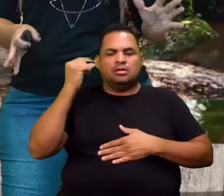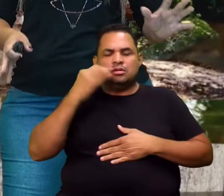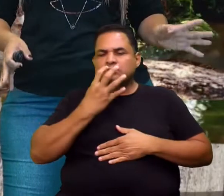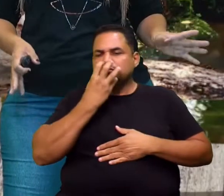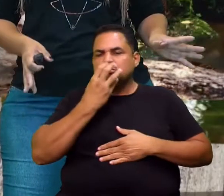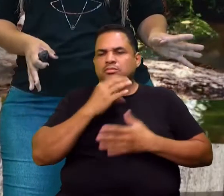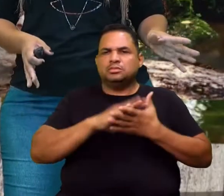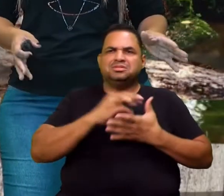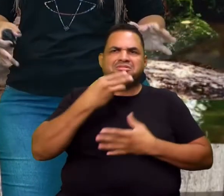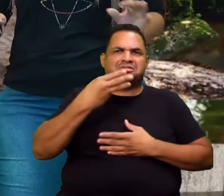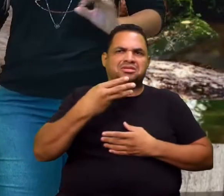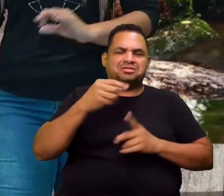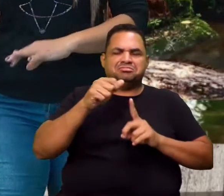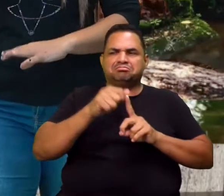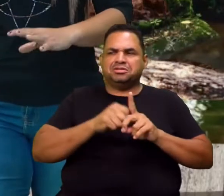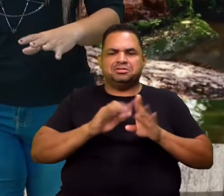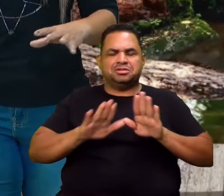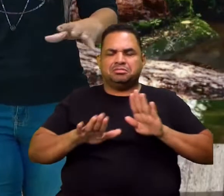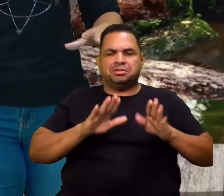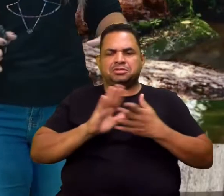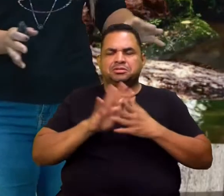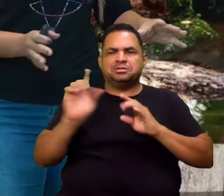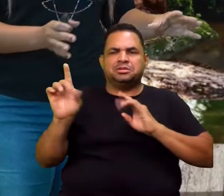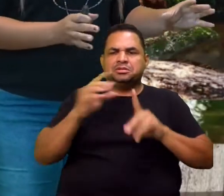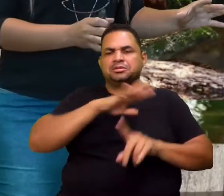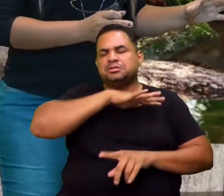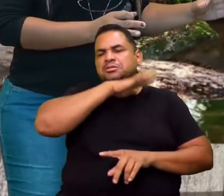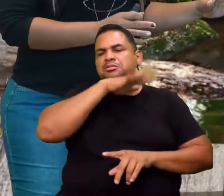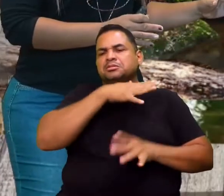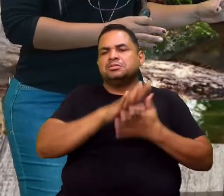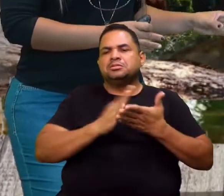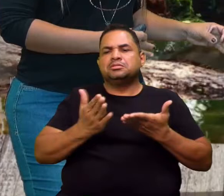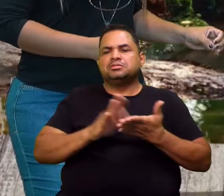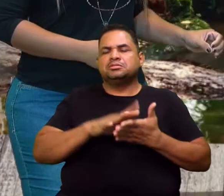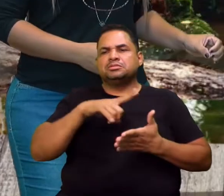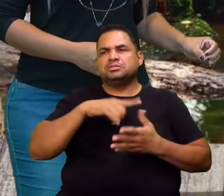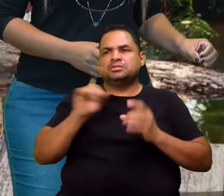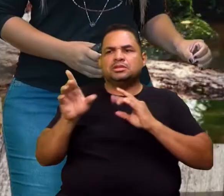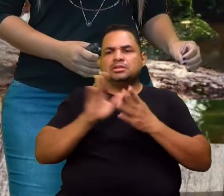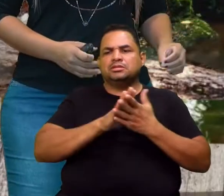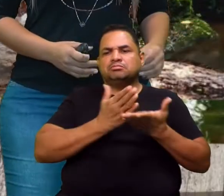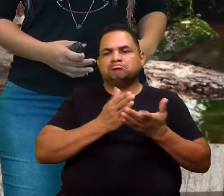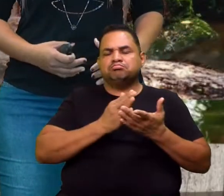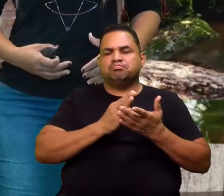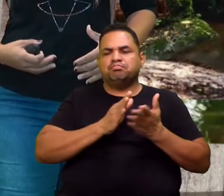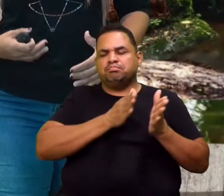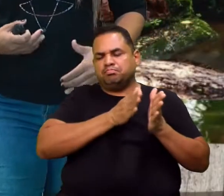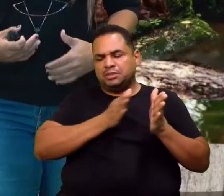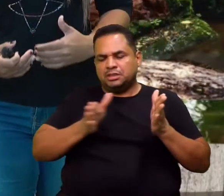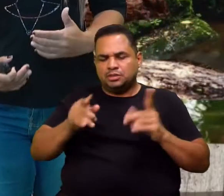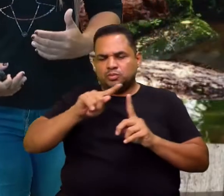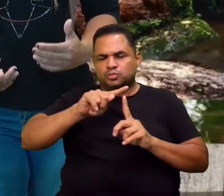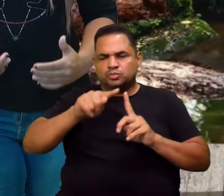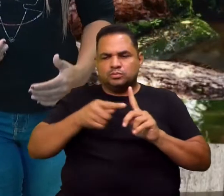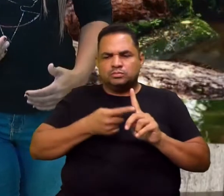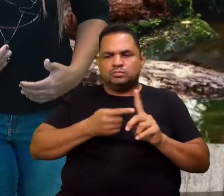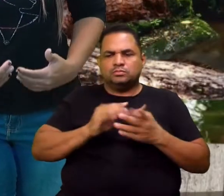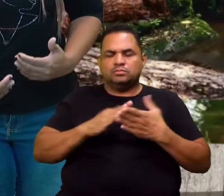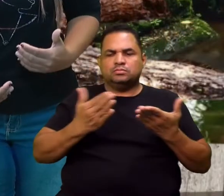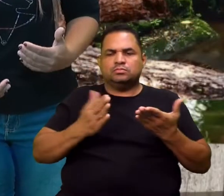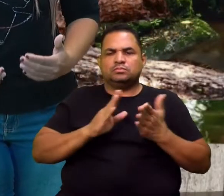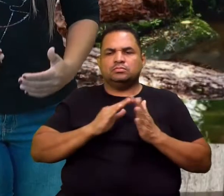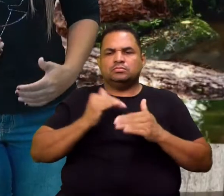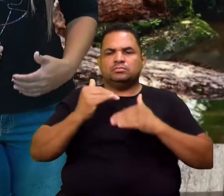né? 3 meses e meio mais ou menos. Então, cada um vai ter um período de gestação. E aí esse desenvolvimento